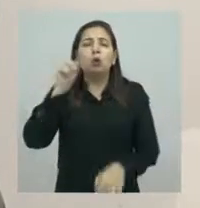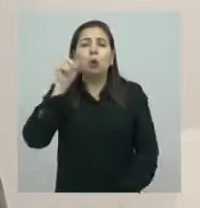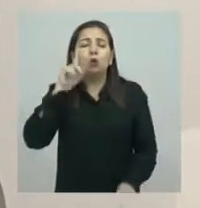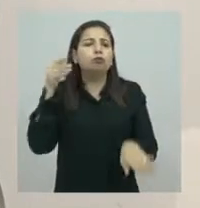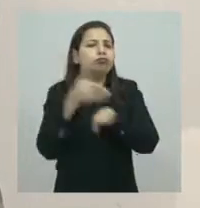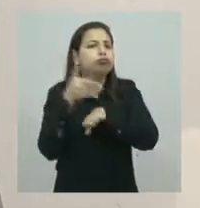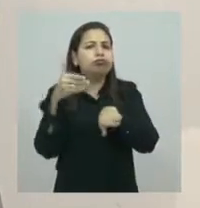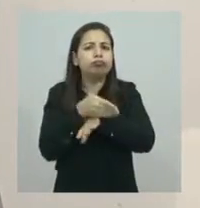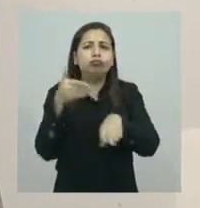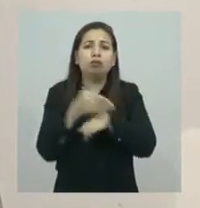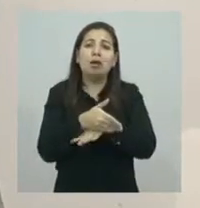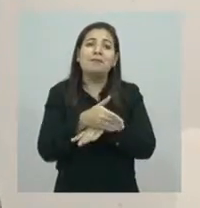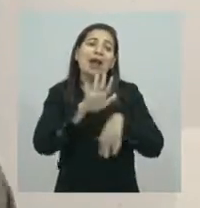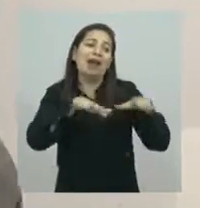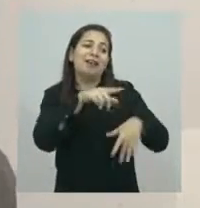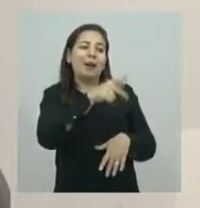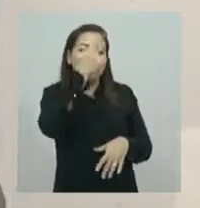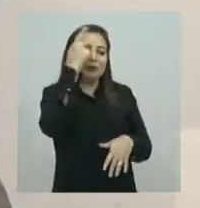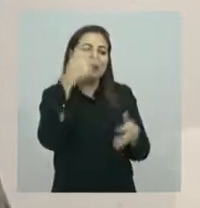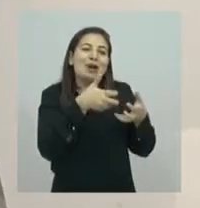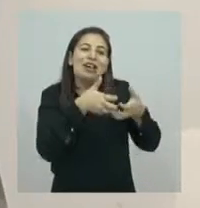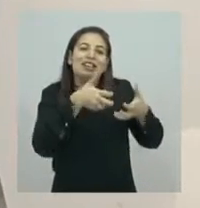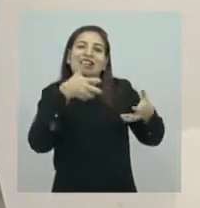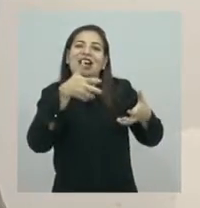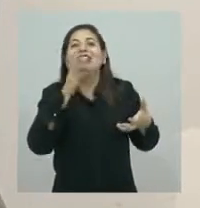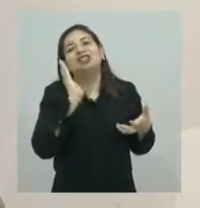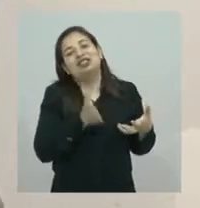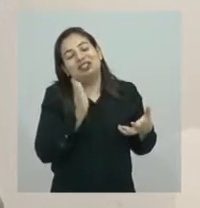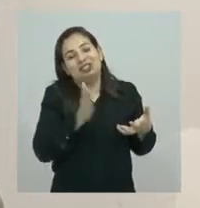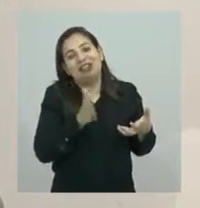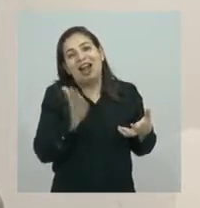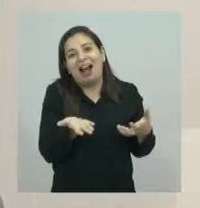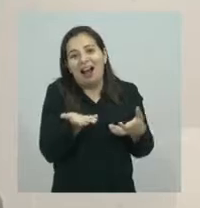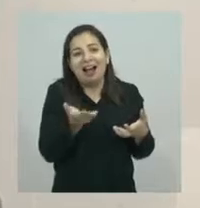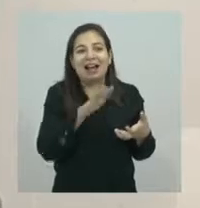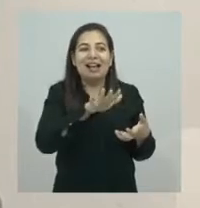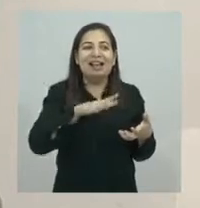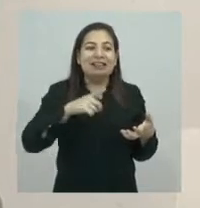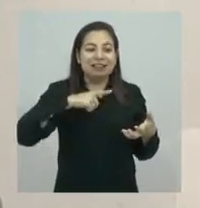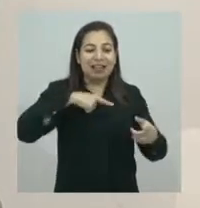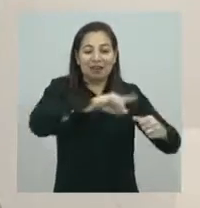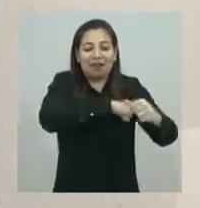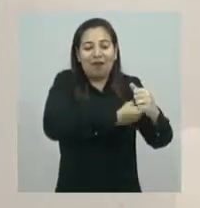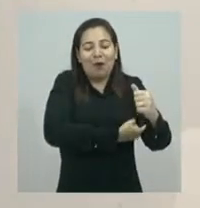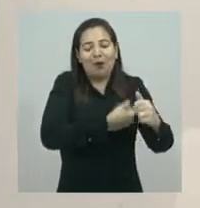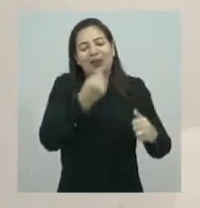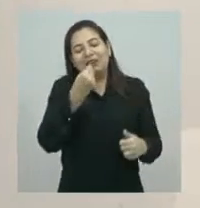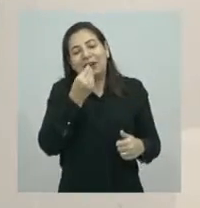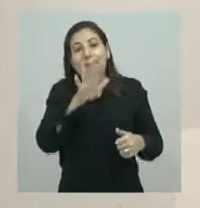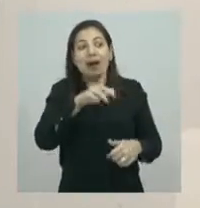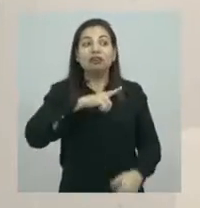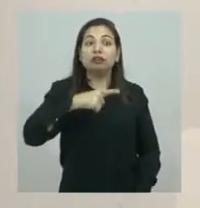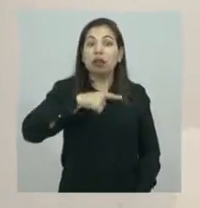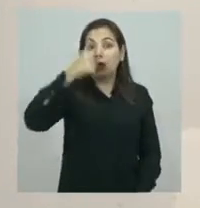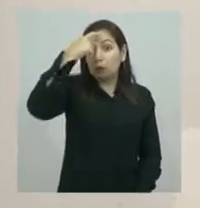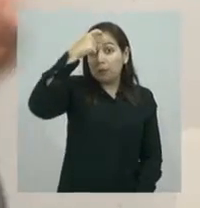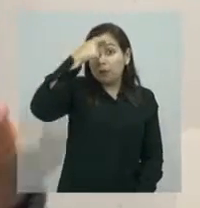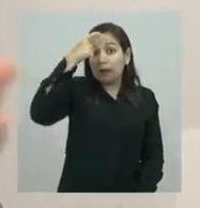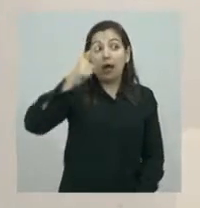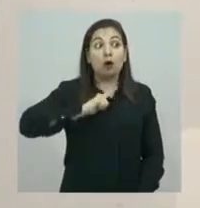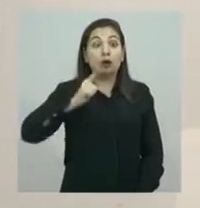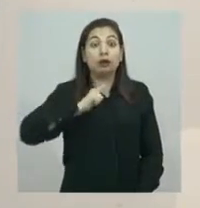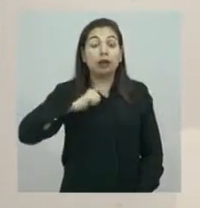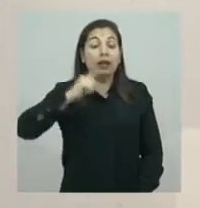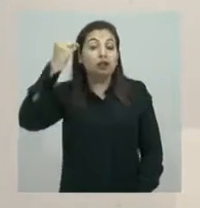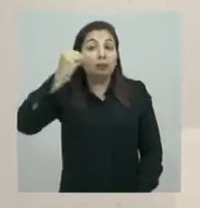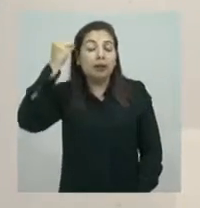estão de meia idade não têm tanto vigor físico, mas tem um vigor mental e o conhecimento, a experiência que nos